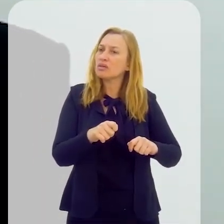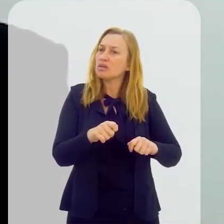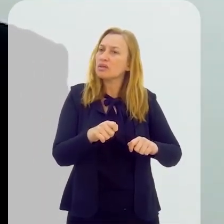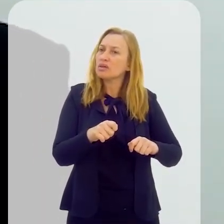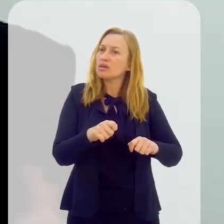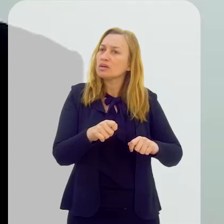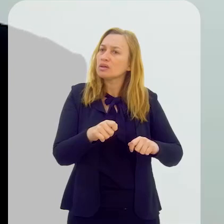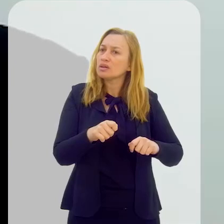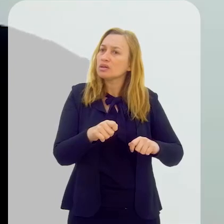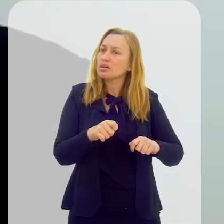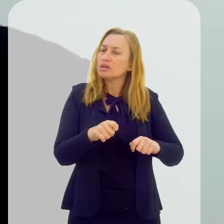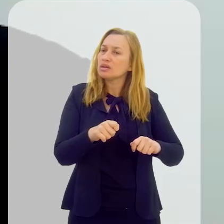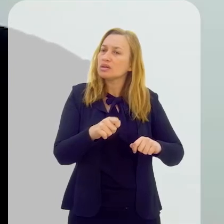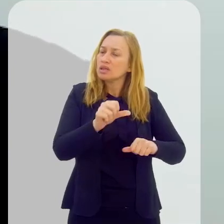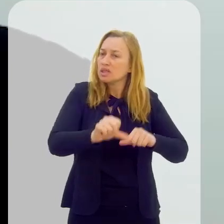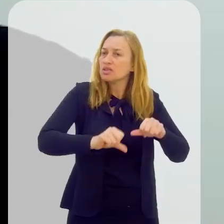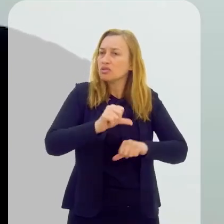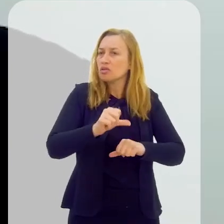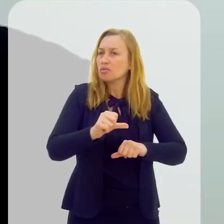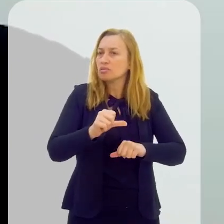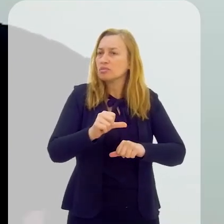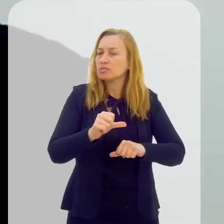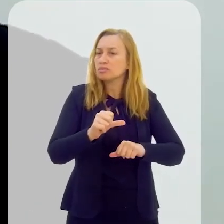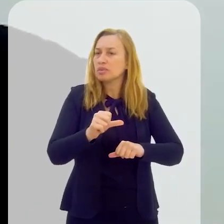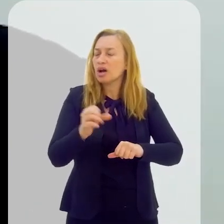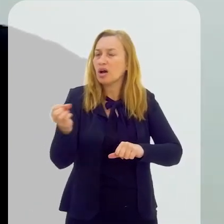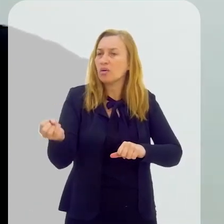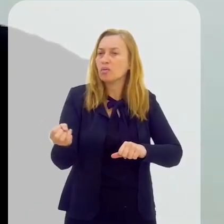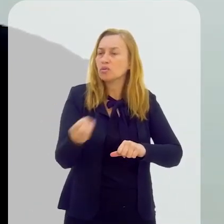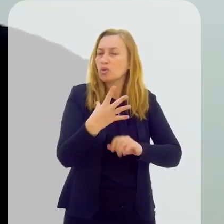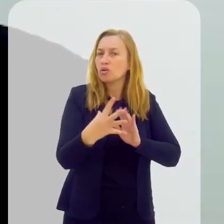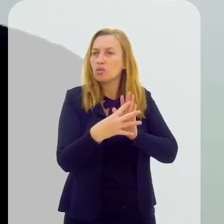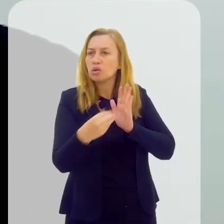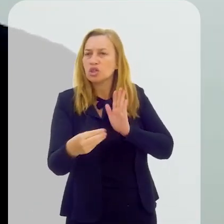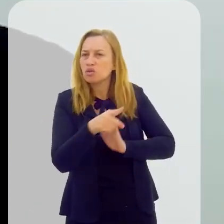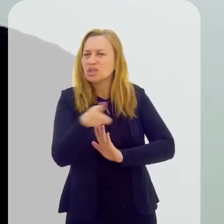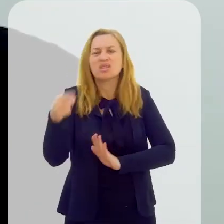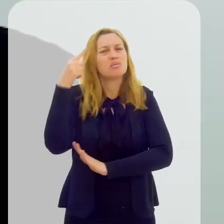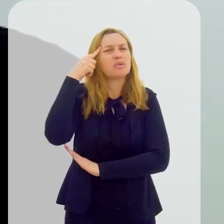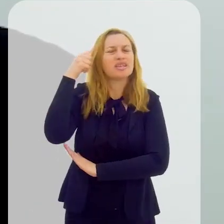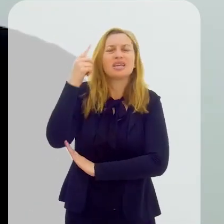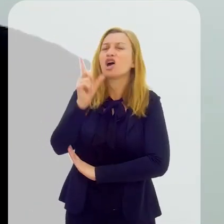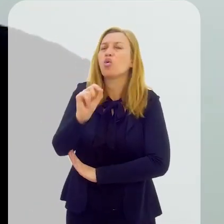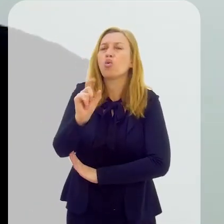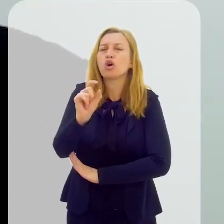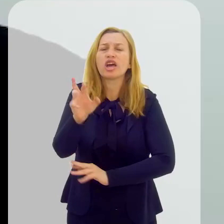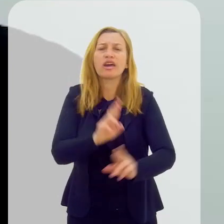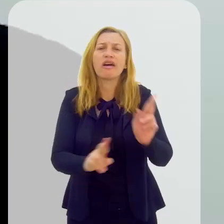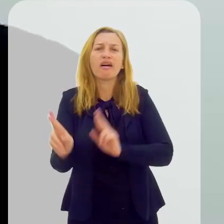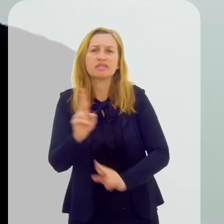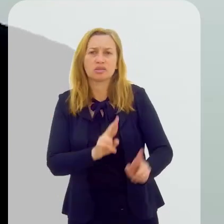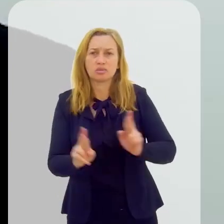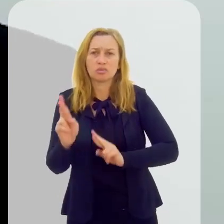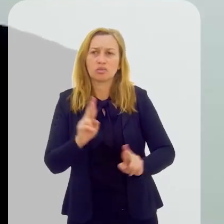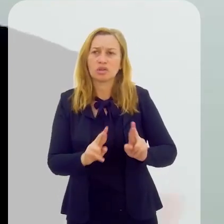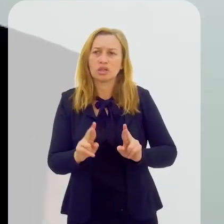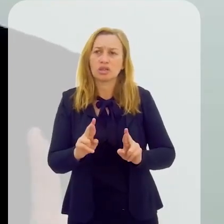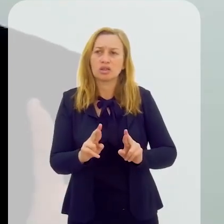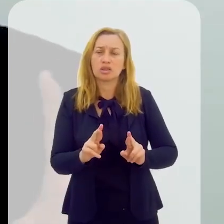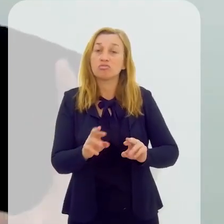transportar para na modernização e nesse espaço do campus? O que vocês pensaram assim, em